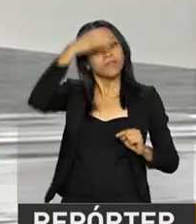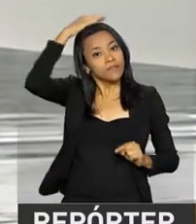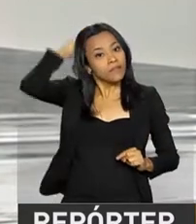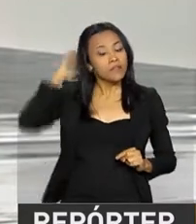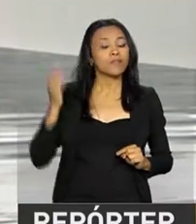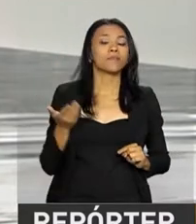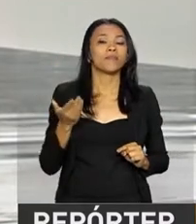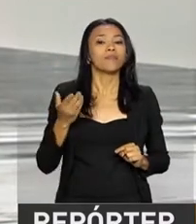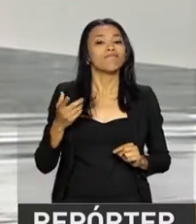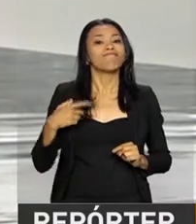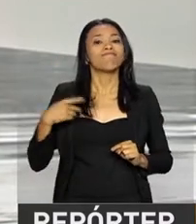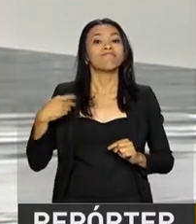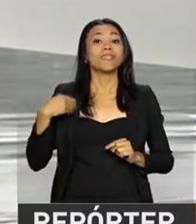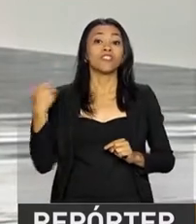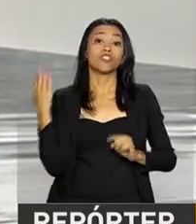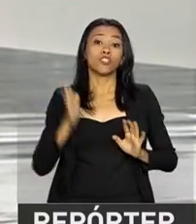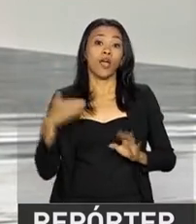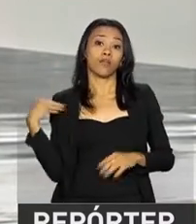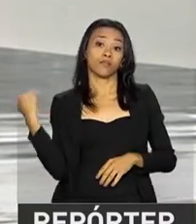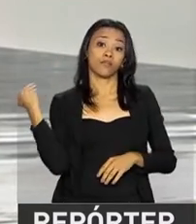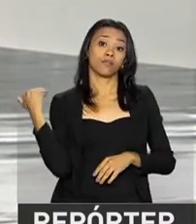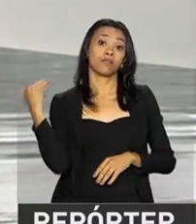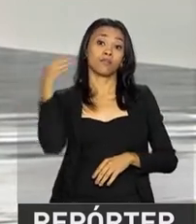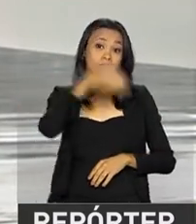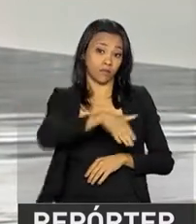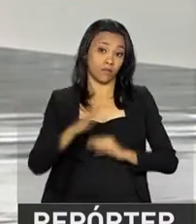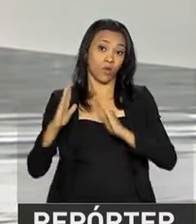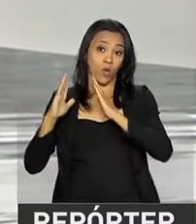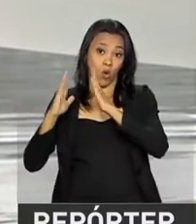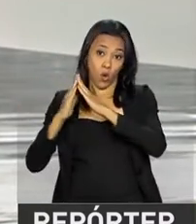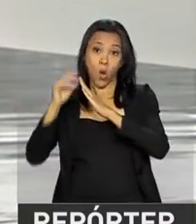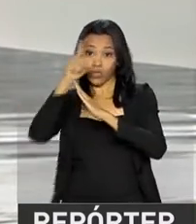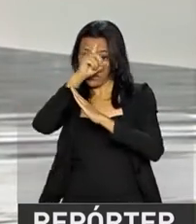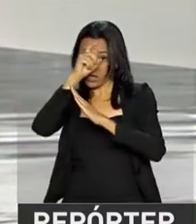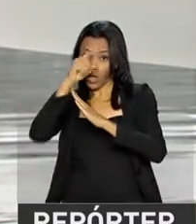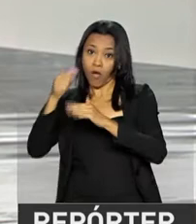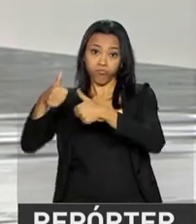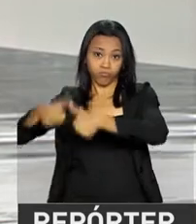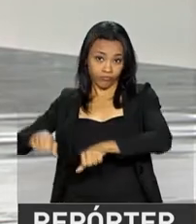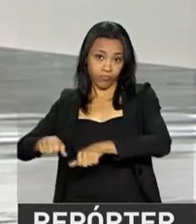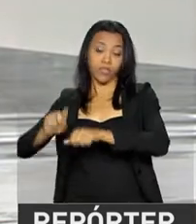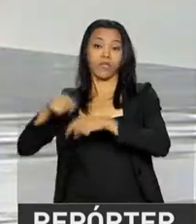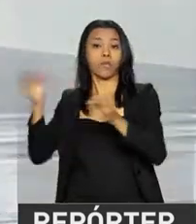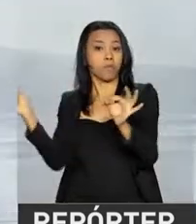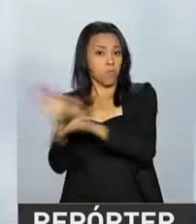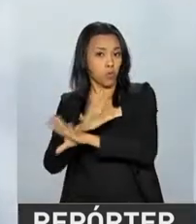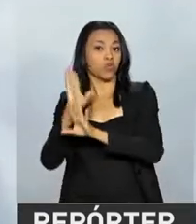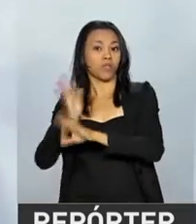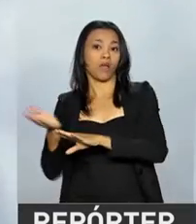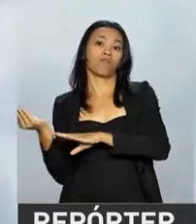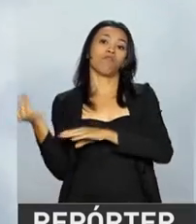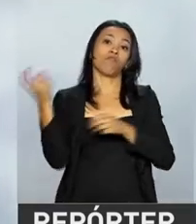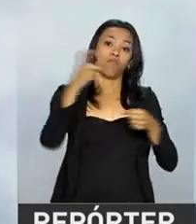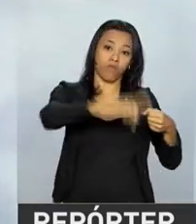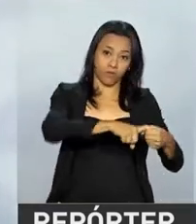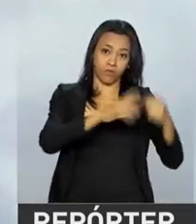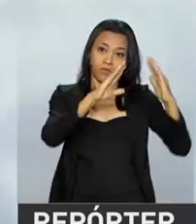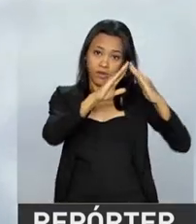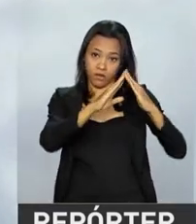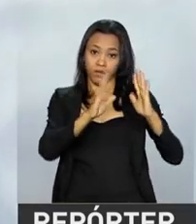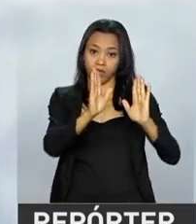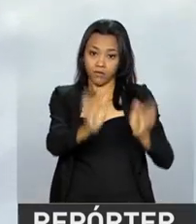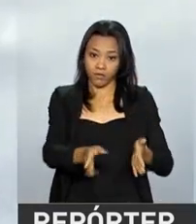recebeu alta na manhã de hoje ele deixou o hospital sírio libanês em são paulo de helicóptero logo